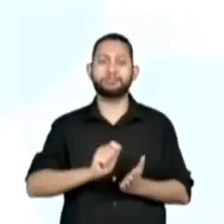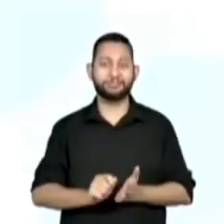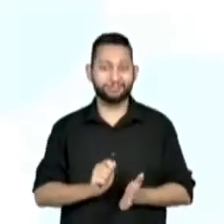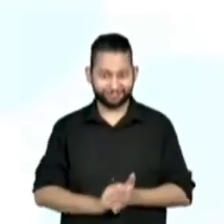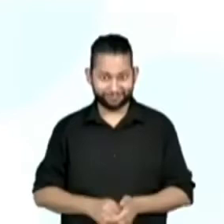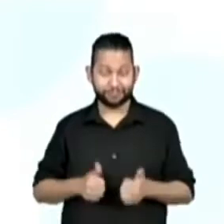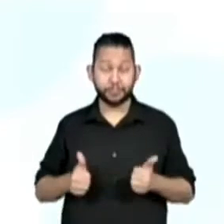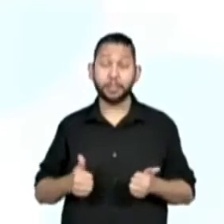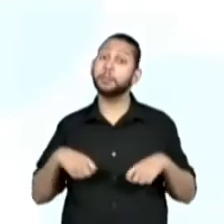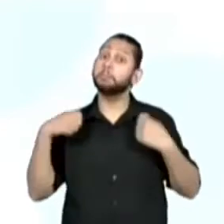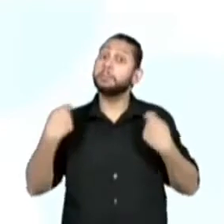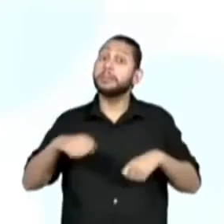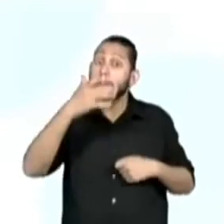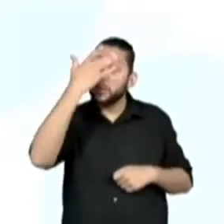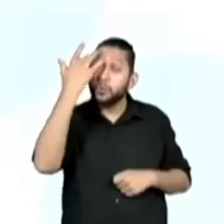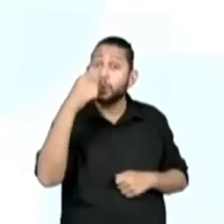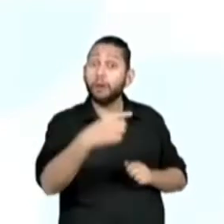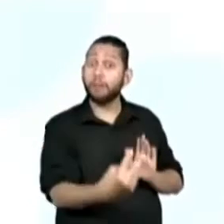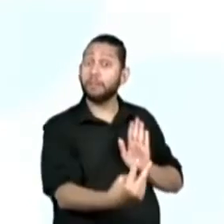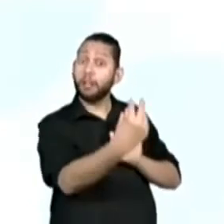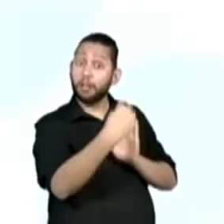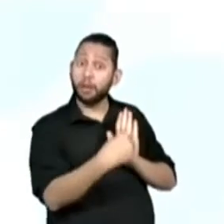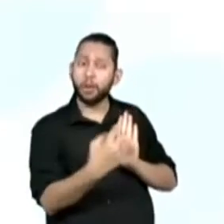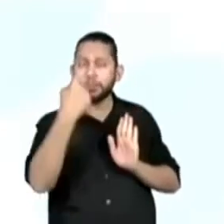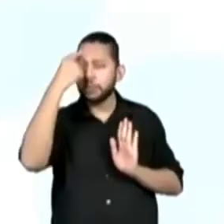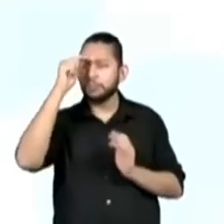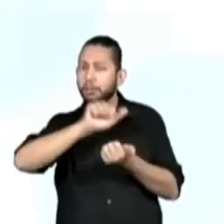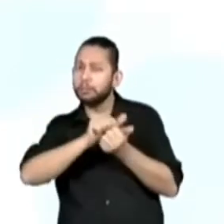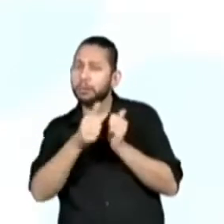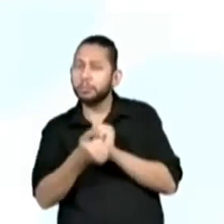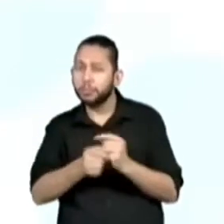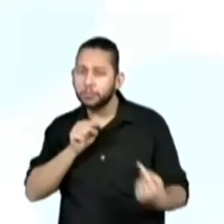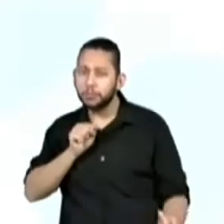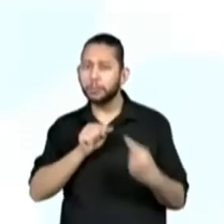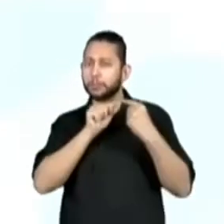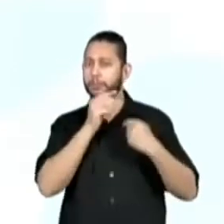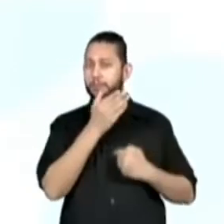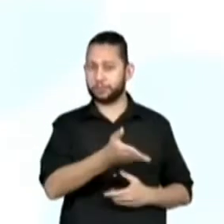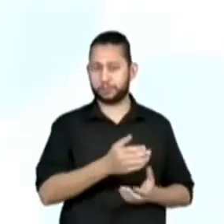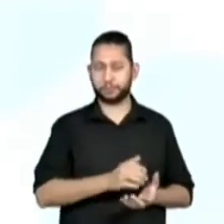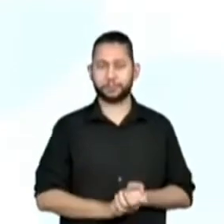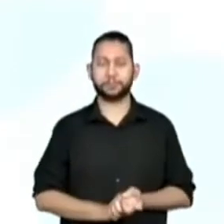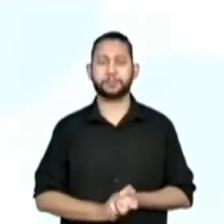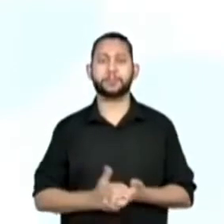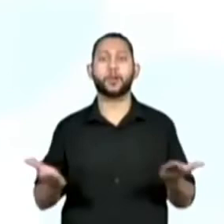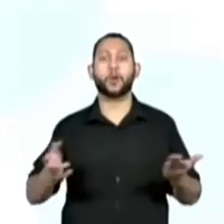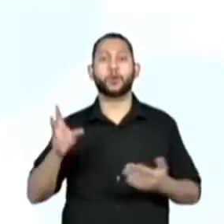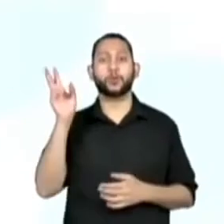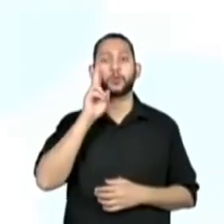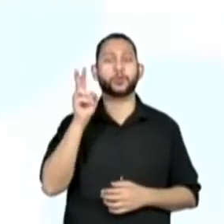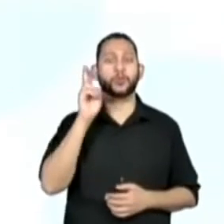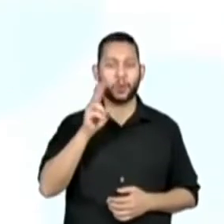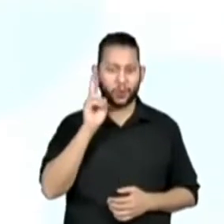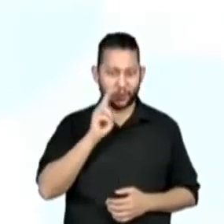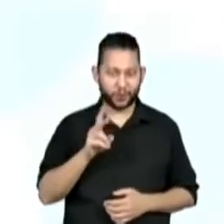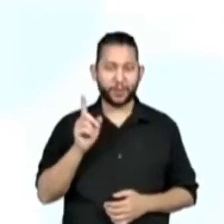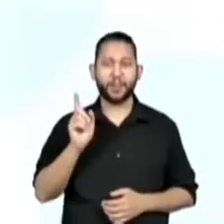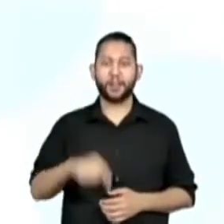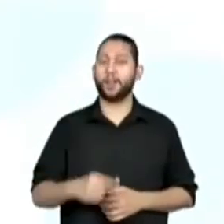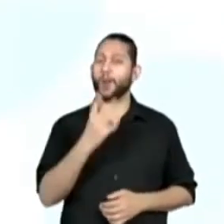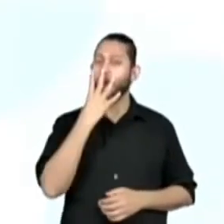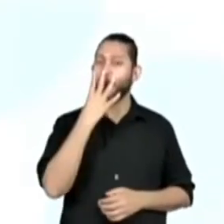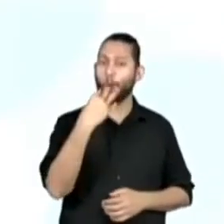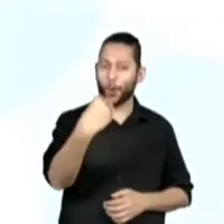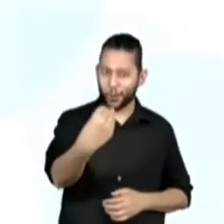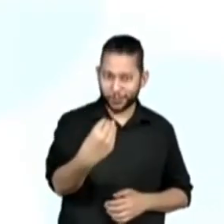2, leitura do conto O Lobo e os Sete Cabritinhos. Eu vou parar um pouquinho aqui